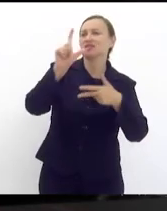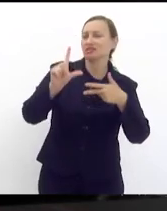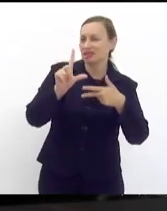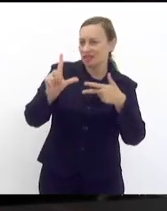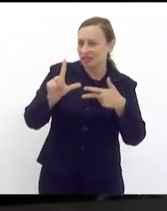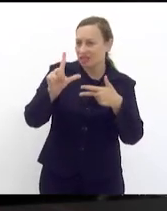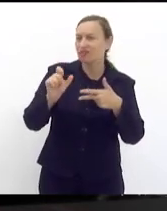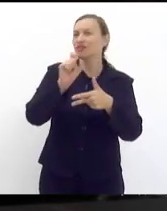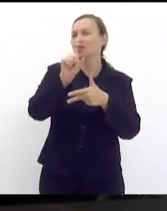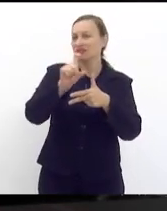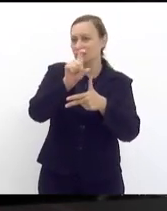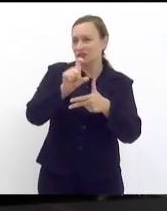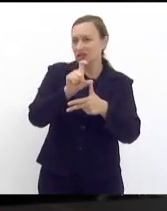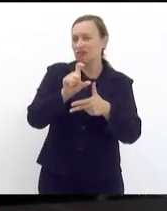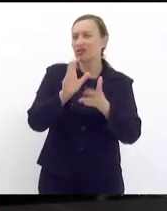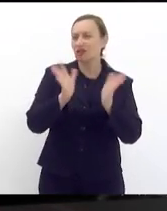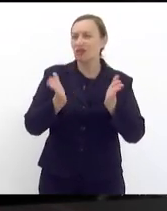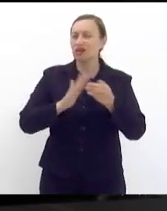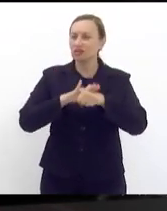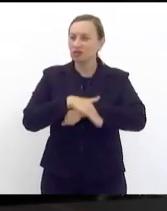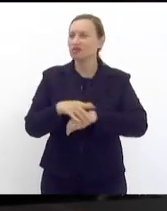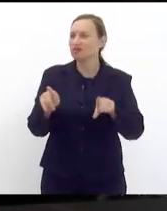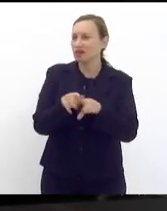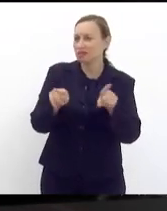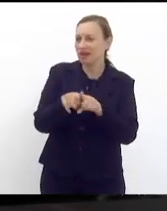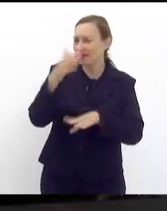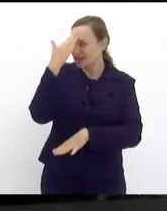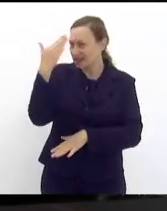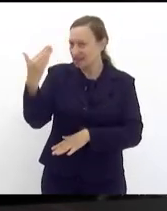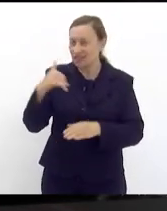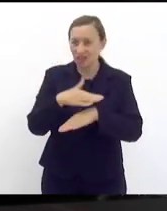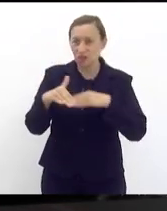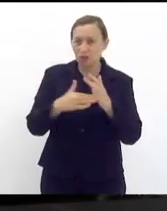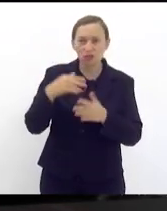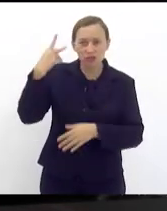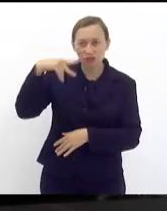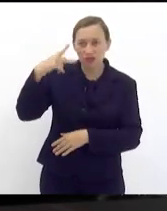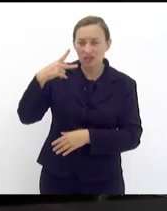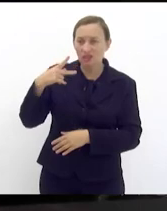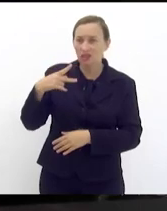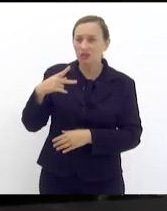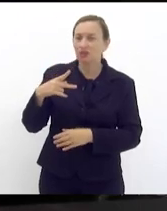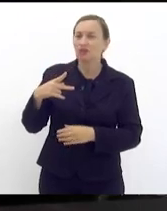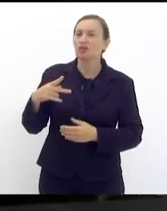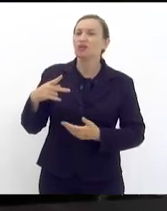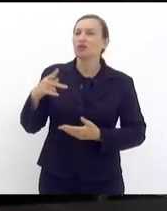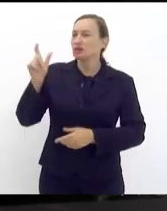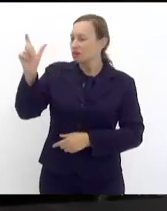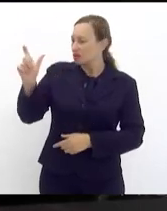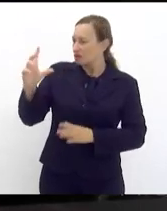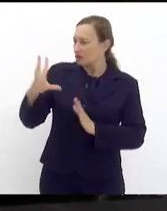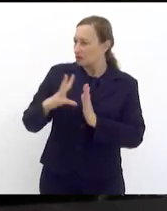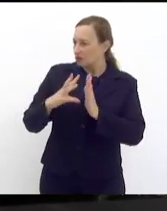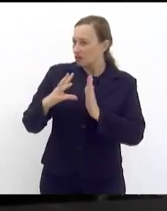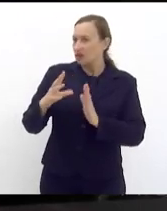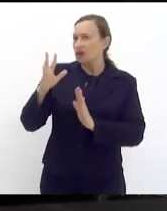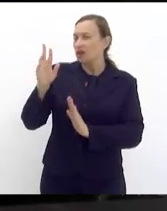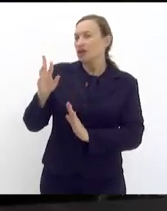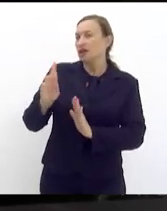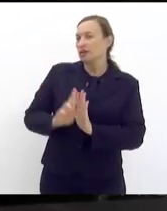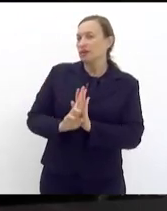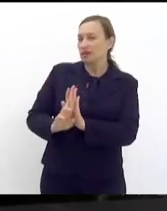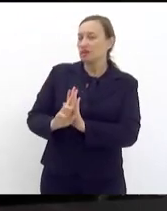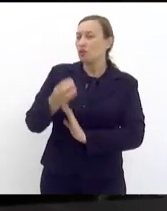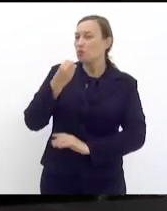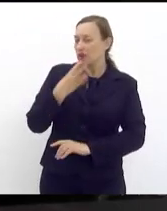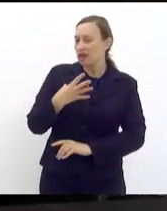noite. Queria também agradecer a presença de todos os vereadores, na pessoa da Raquel, que representou muito bem a Câmara de